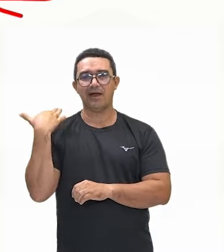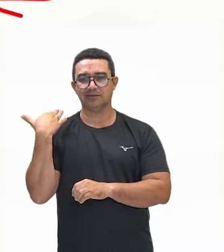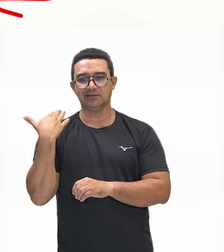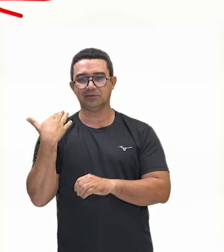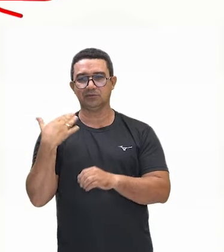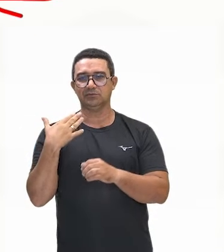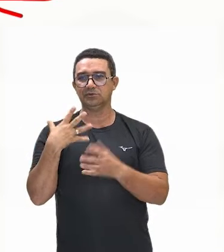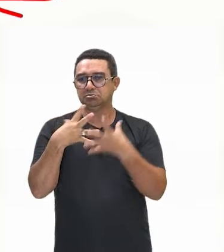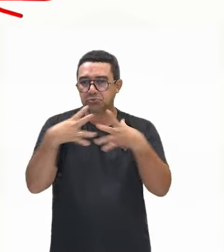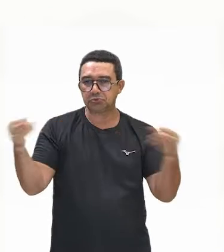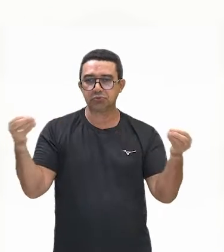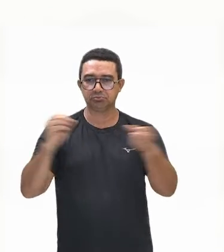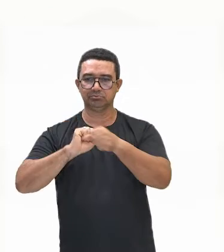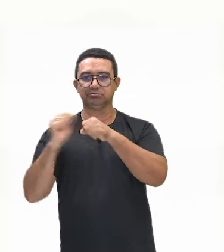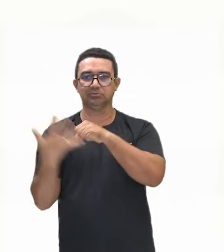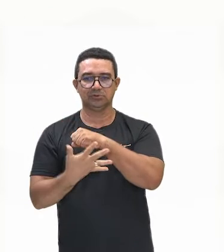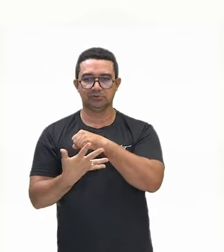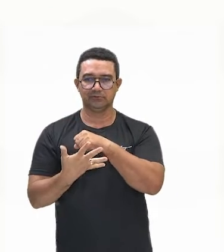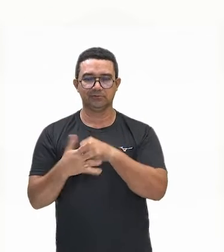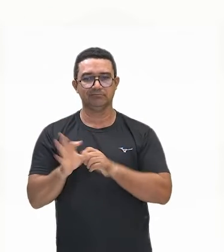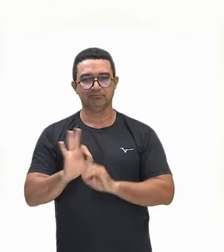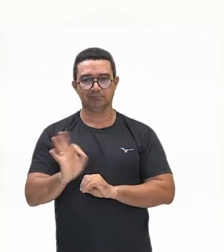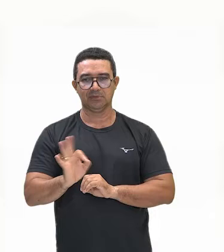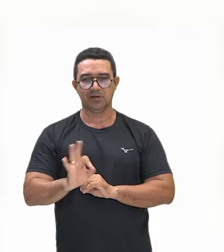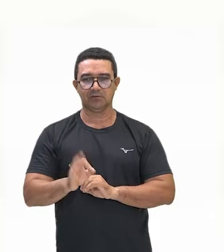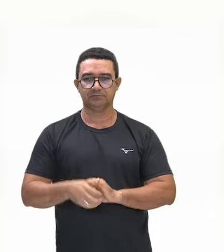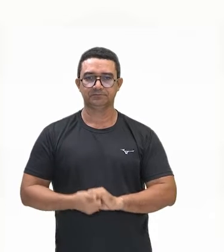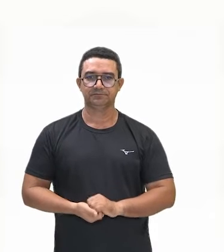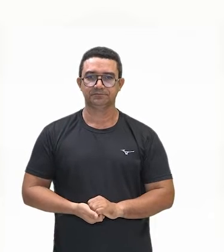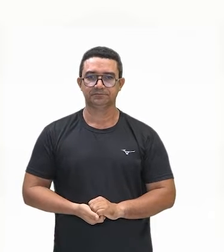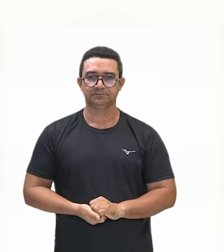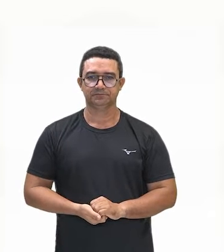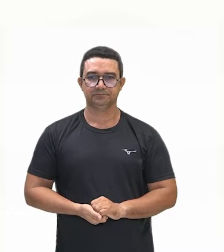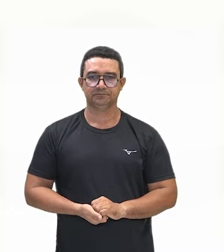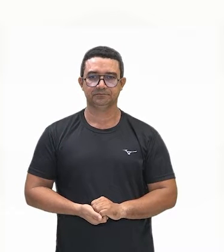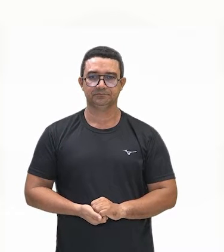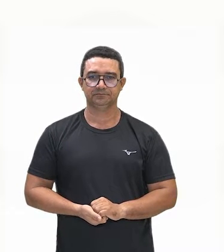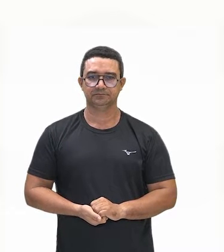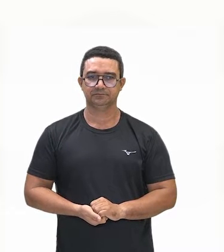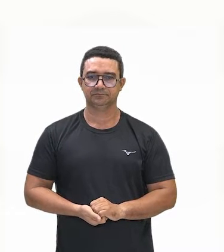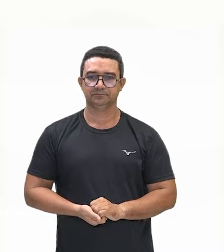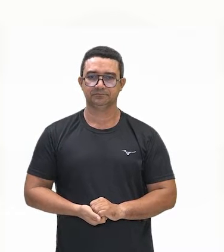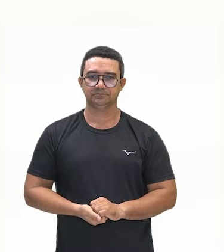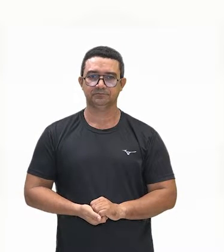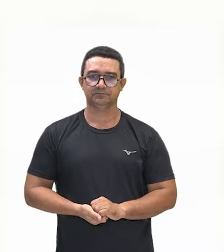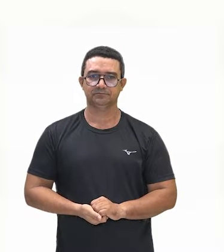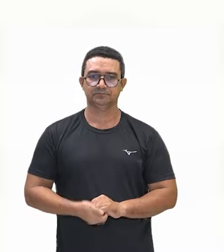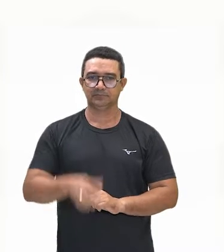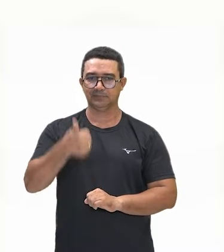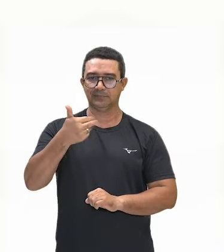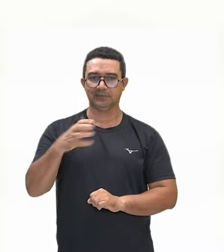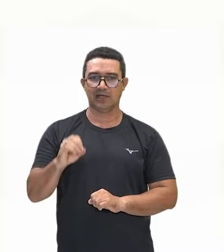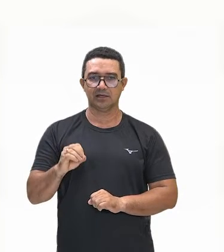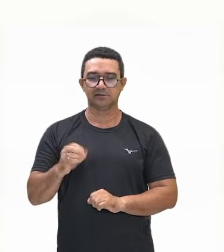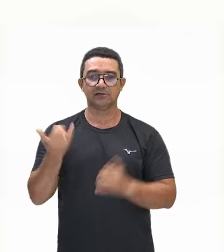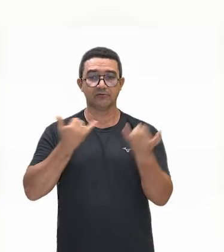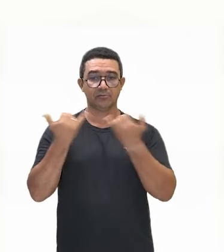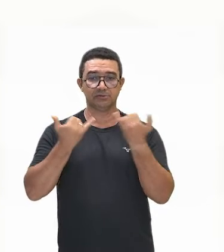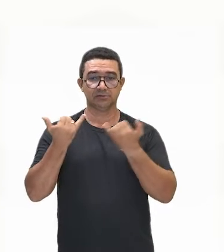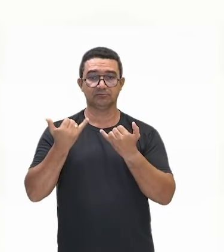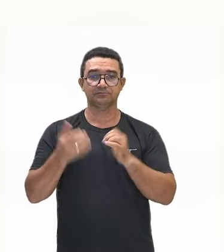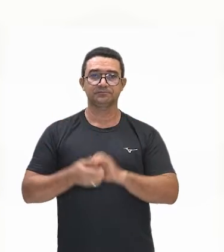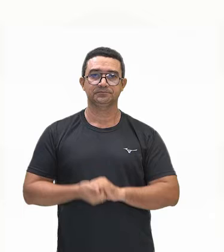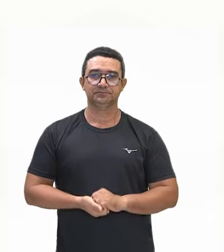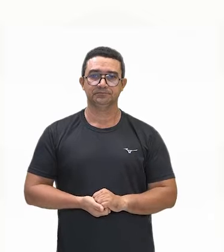coronavirus. E aí uma última informação, vaccines do not use cells from